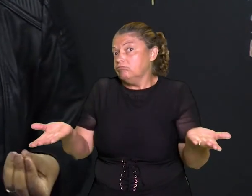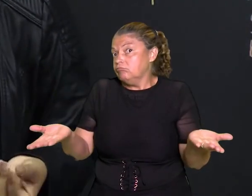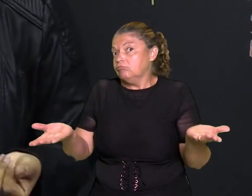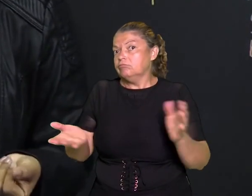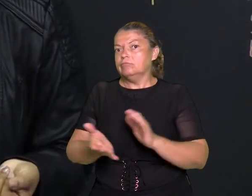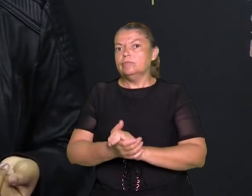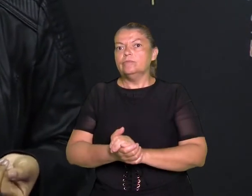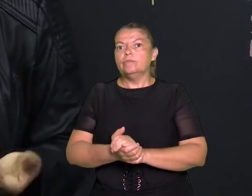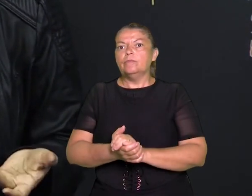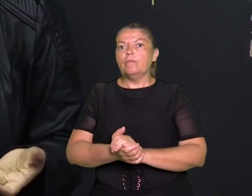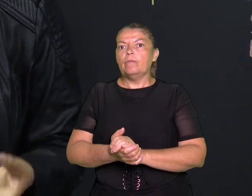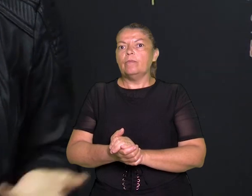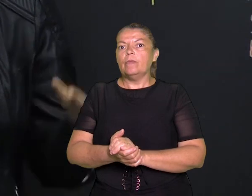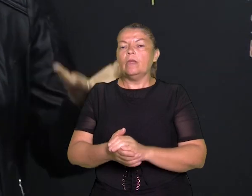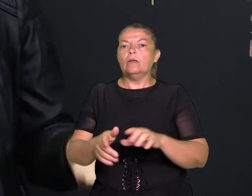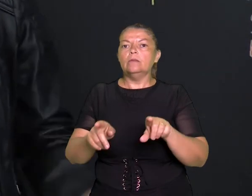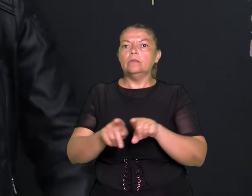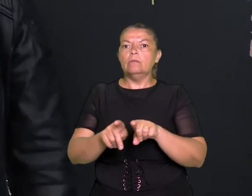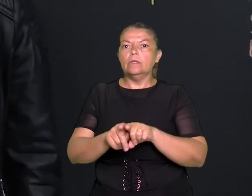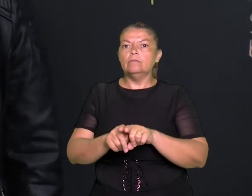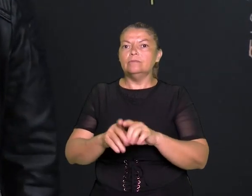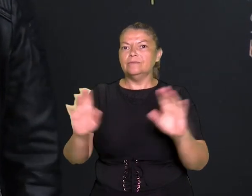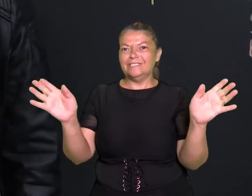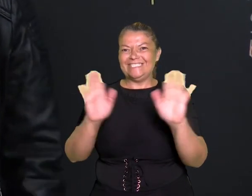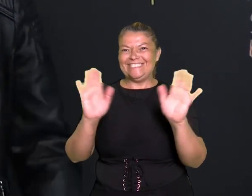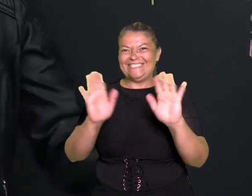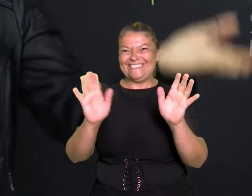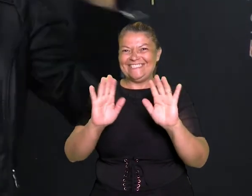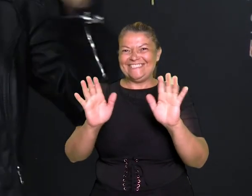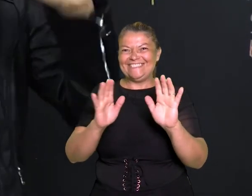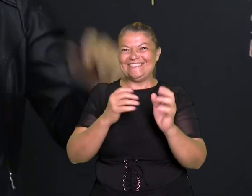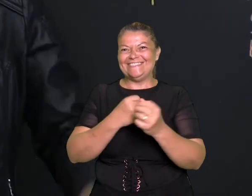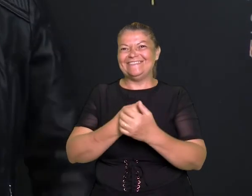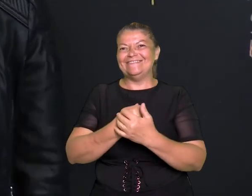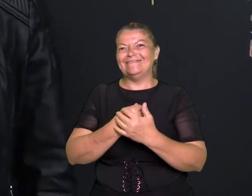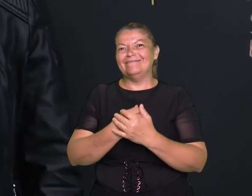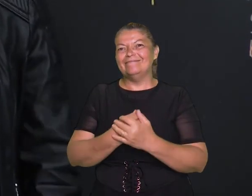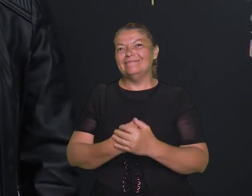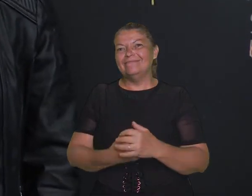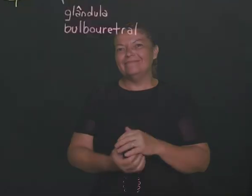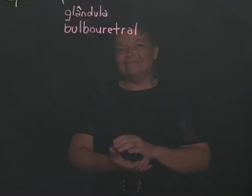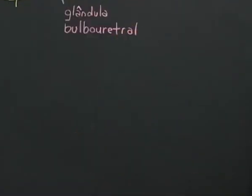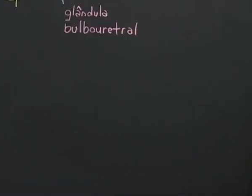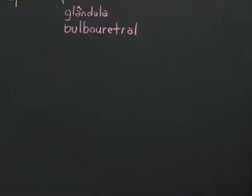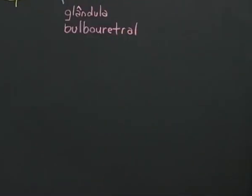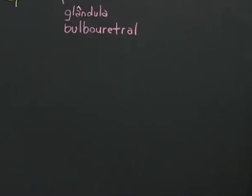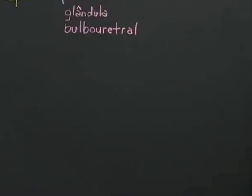Entendido sobre o sistema reprodutor masculino? Fechamos por aqui e até a próxima. Tchauzinho!